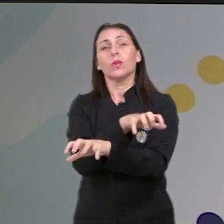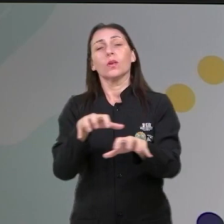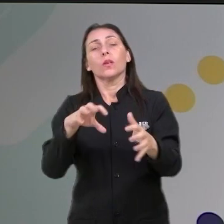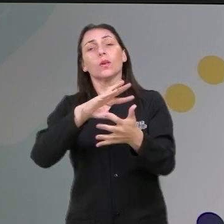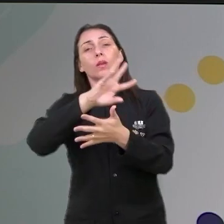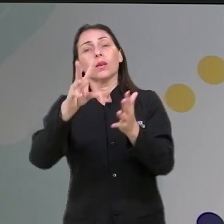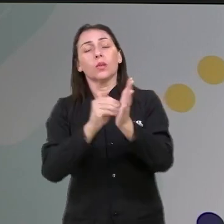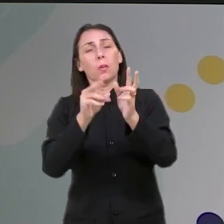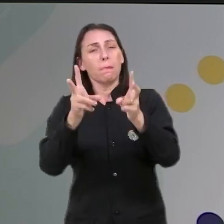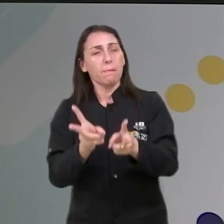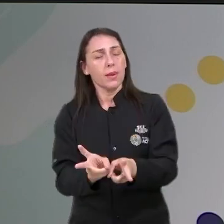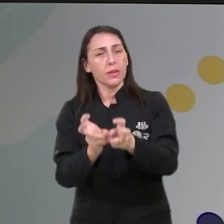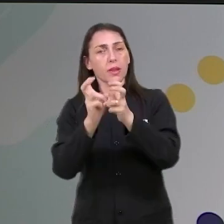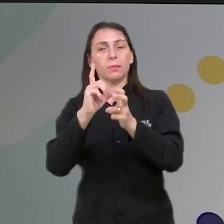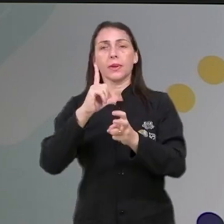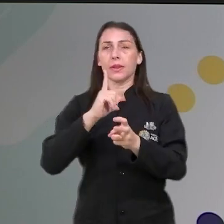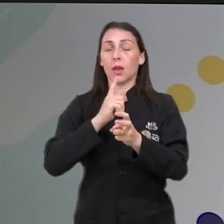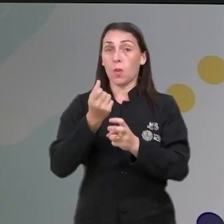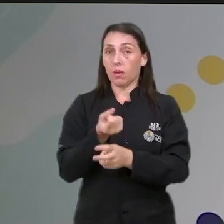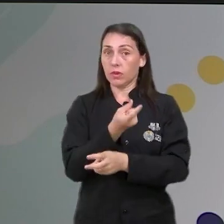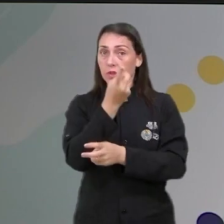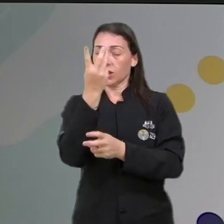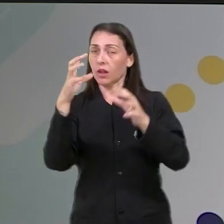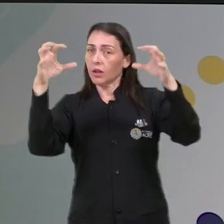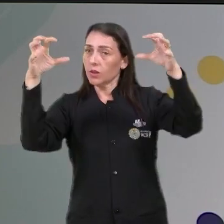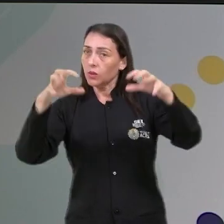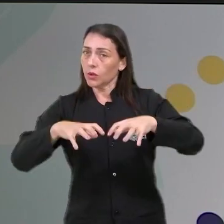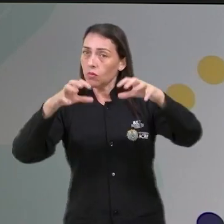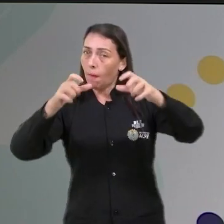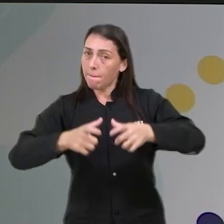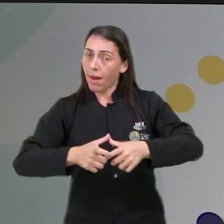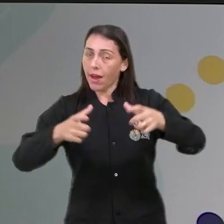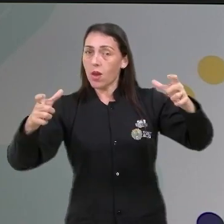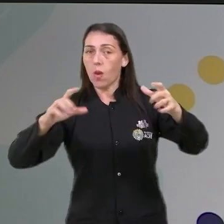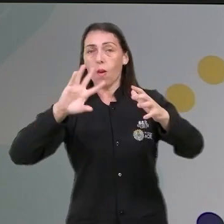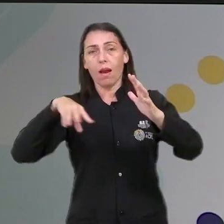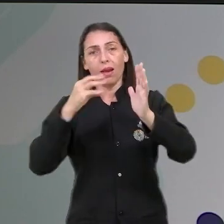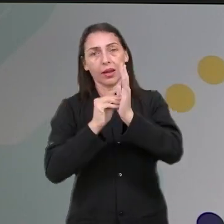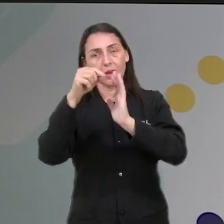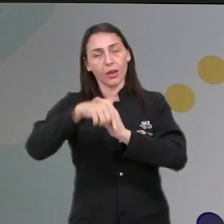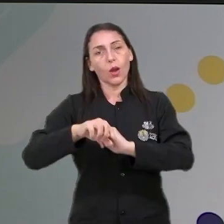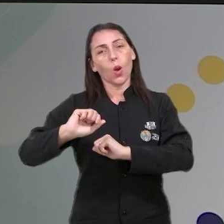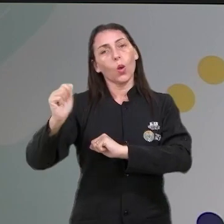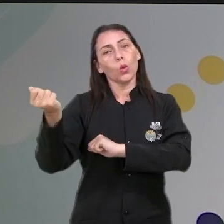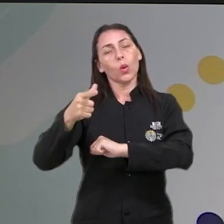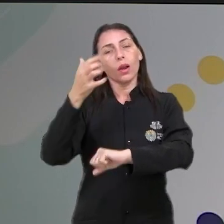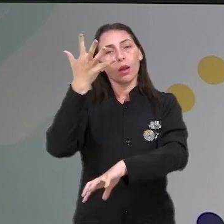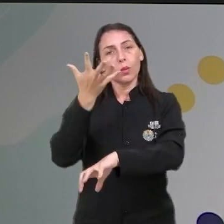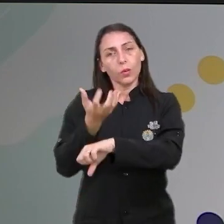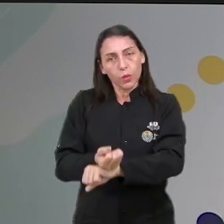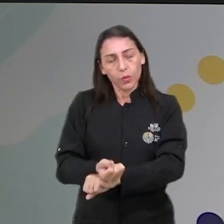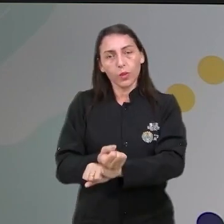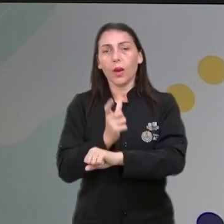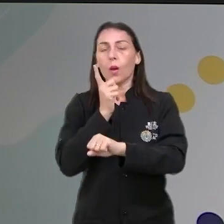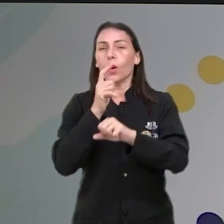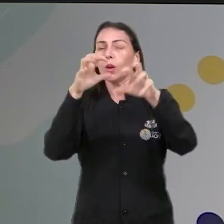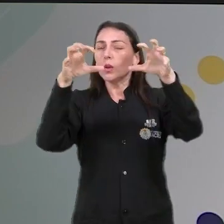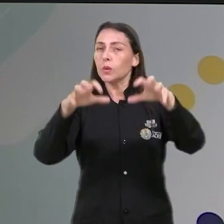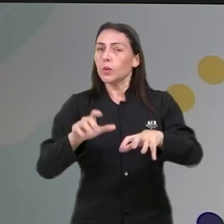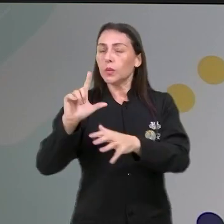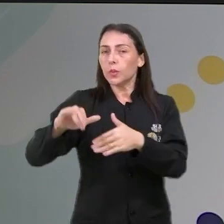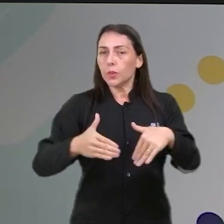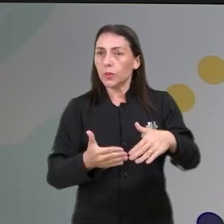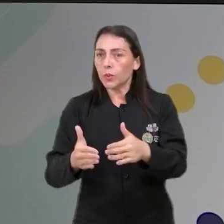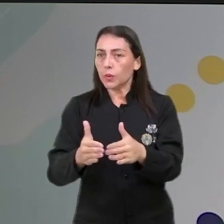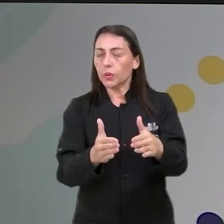amazônico, eu percebo que aqui tem uma quantidade de chuva maior. Então, consegue abastecer os rios, mesmo que passem uma quantidade